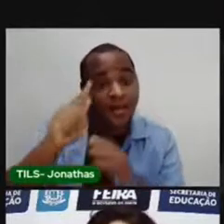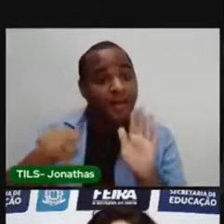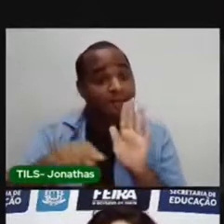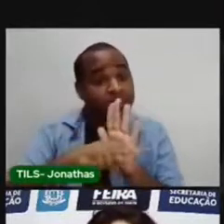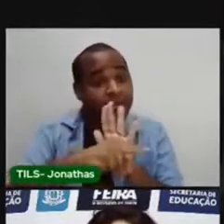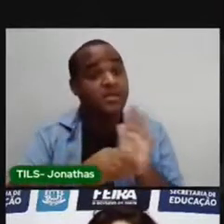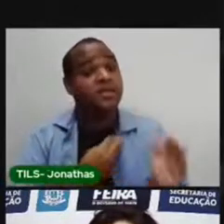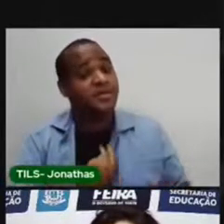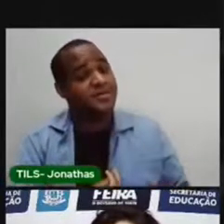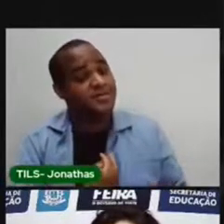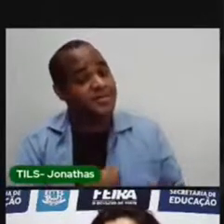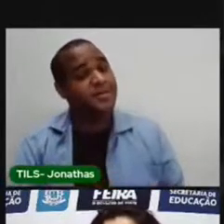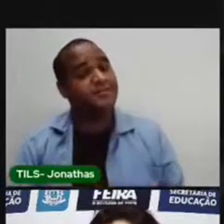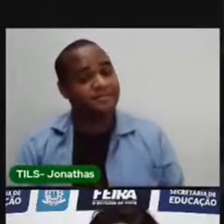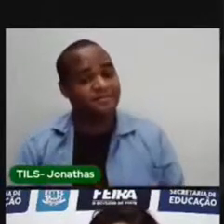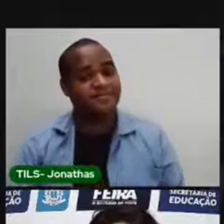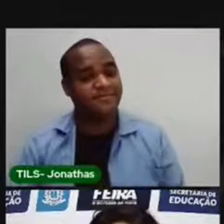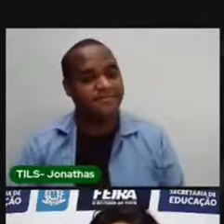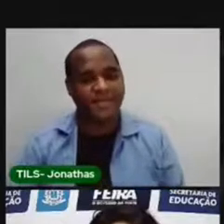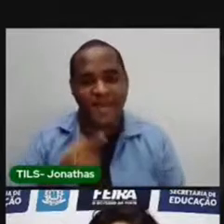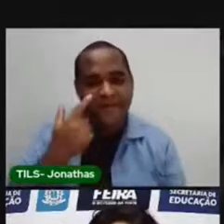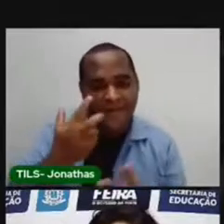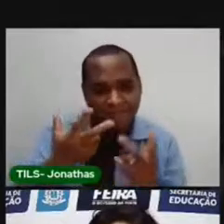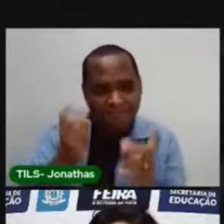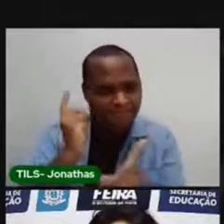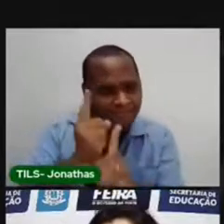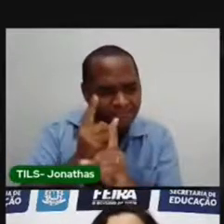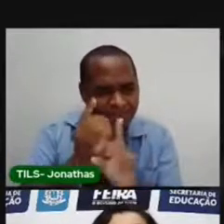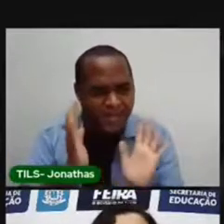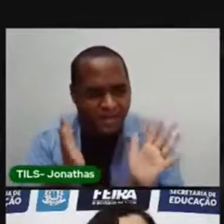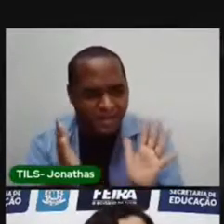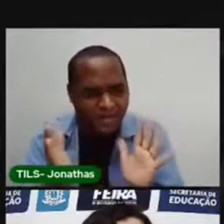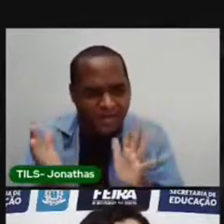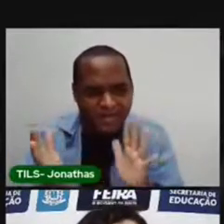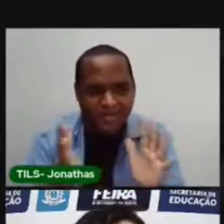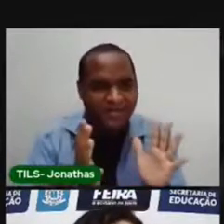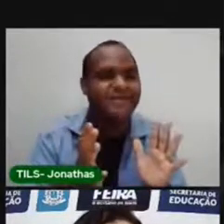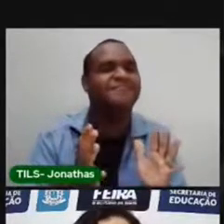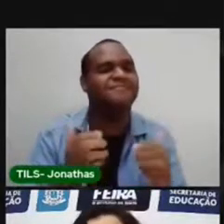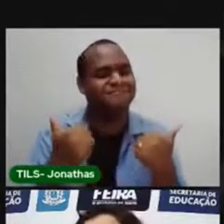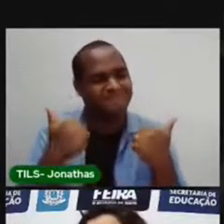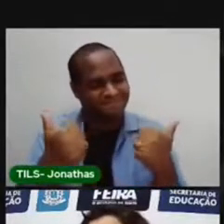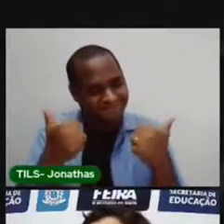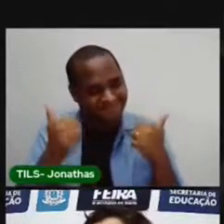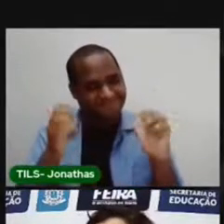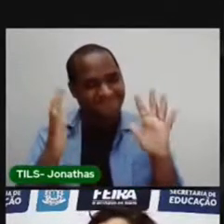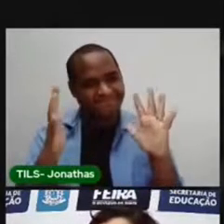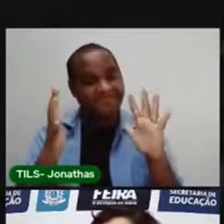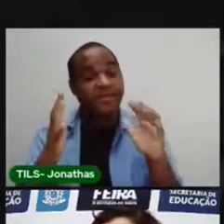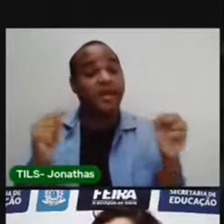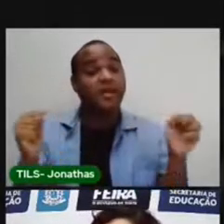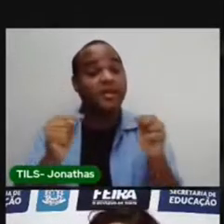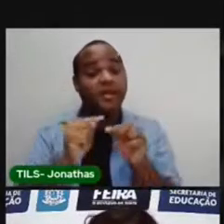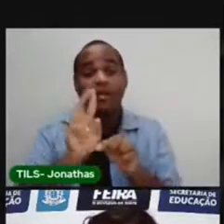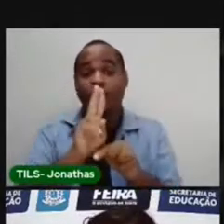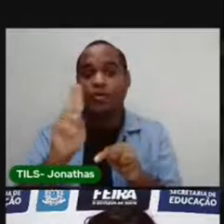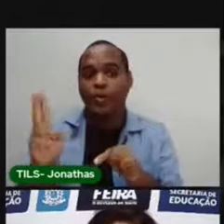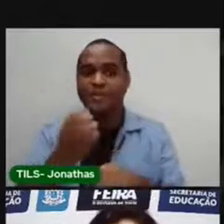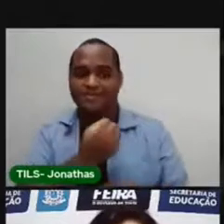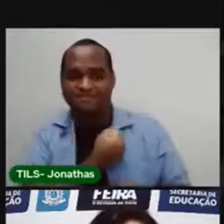da nossa vida. Achou quais são? Isso mesmo. O nome